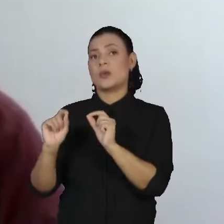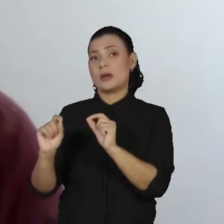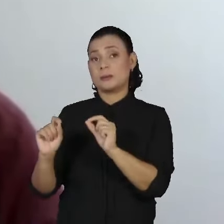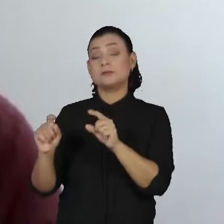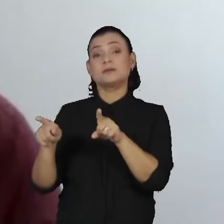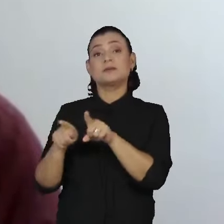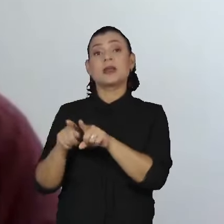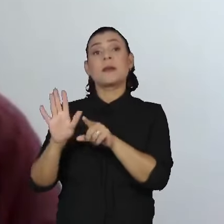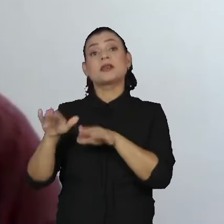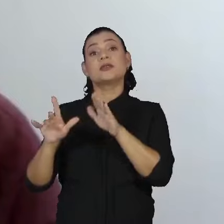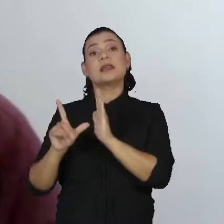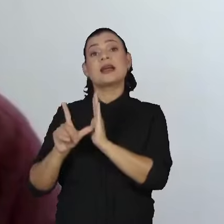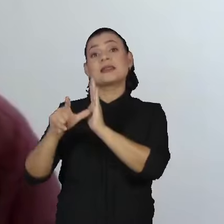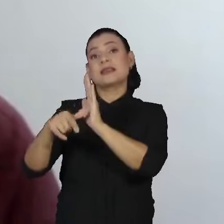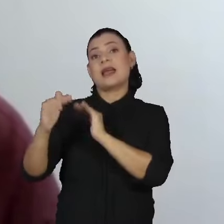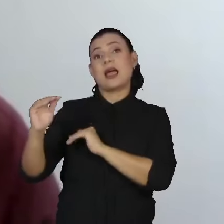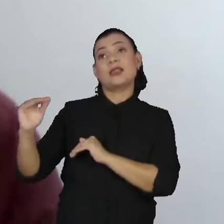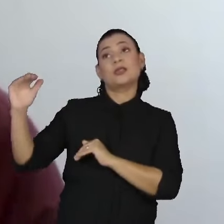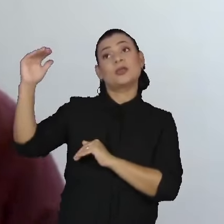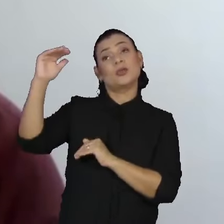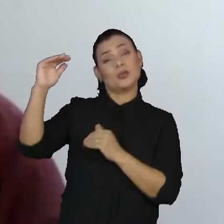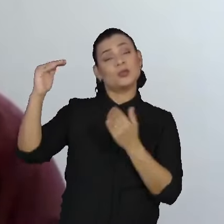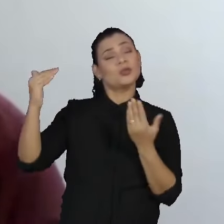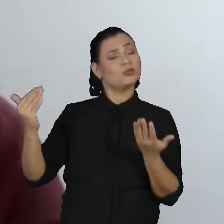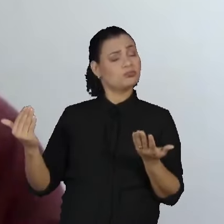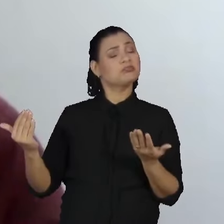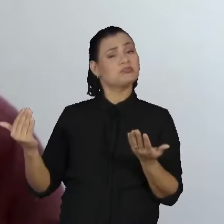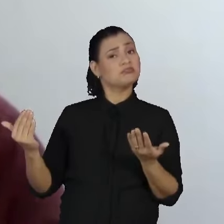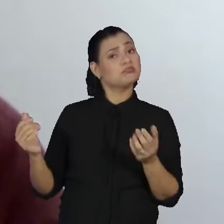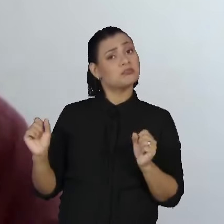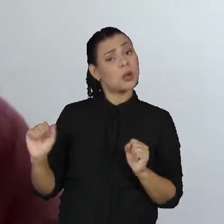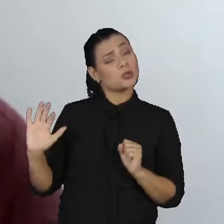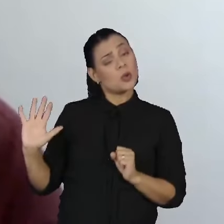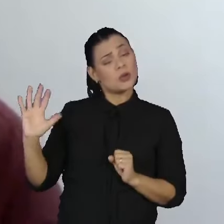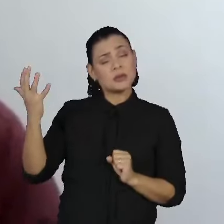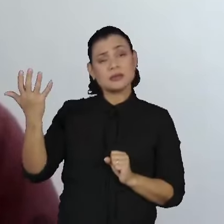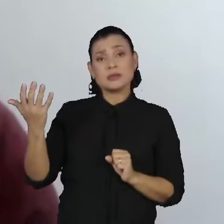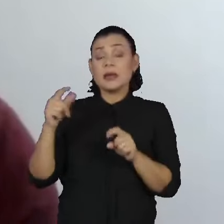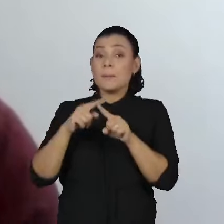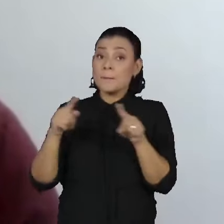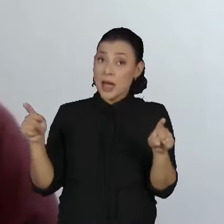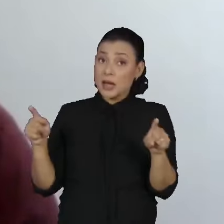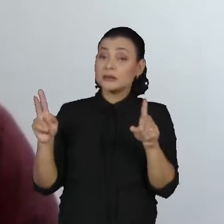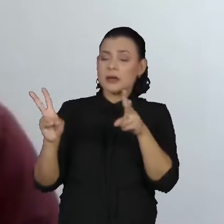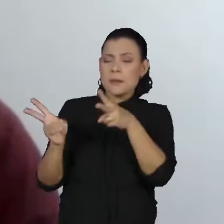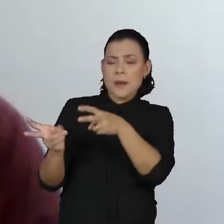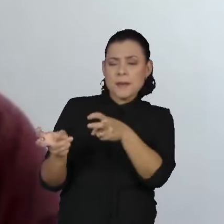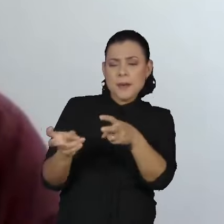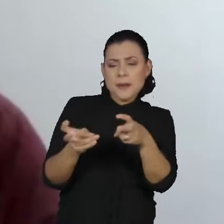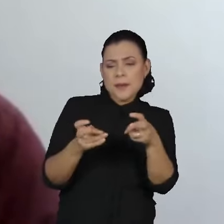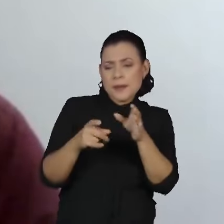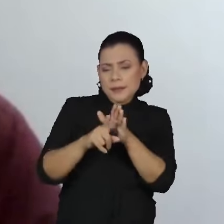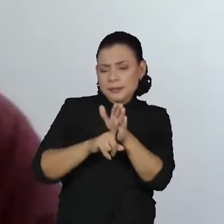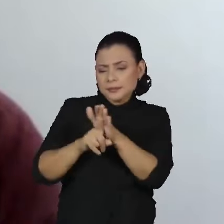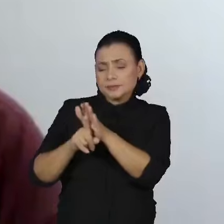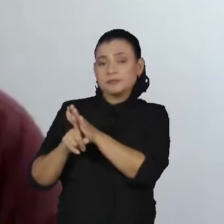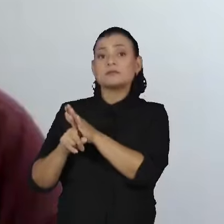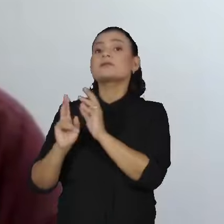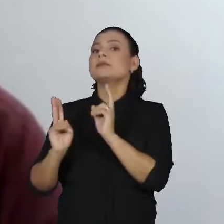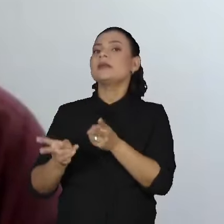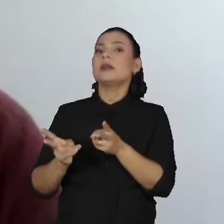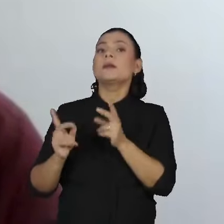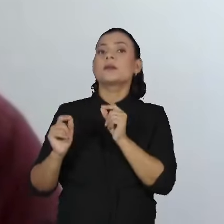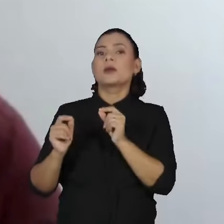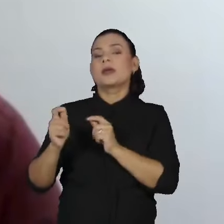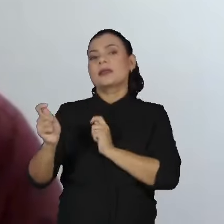de forma mais tardia, como foi dito, Joyce. A questão é que no momento dessa observação, na construção desse diagnóstico, será feito